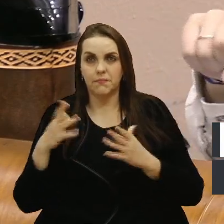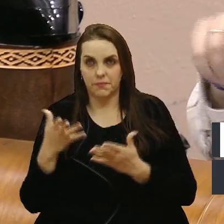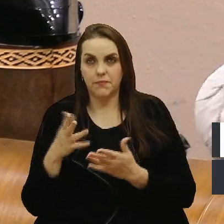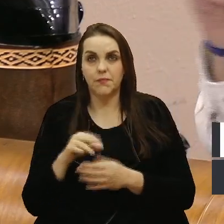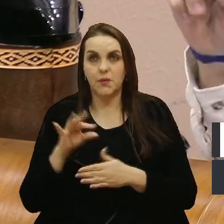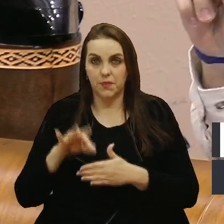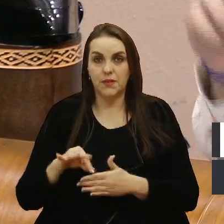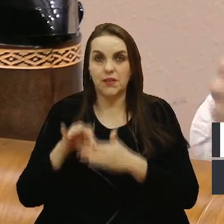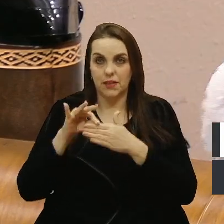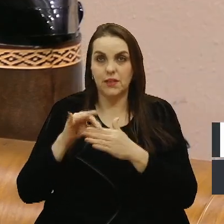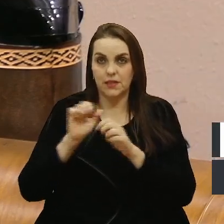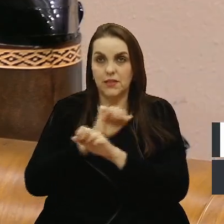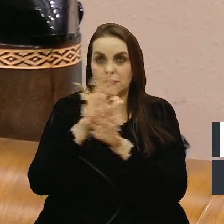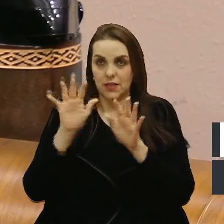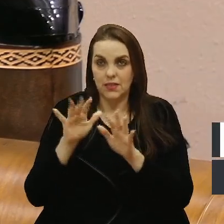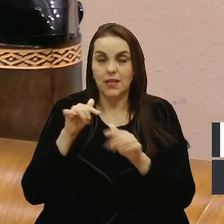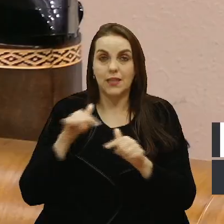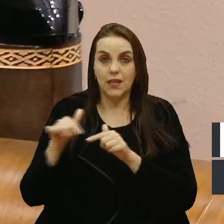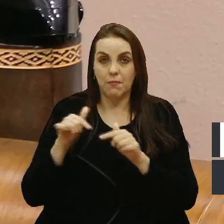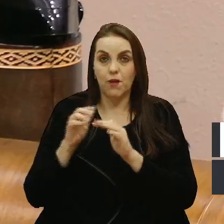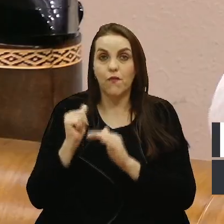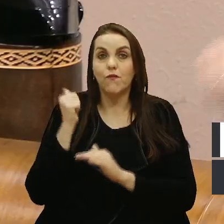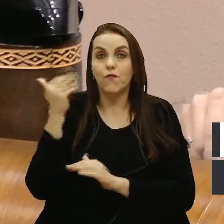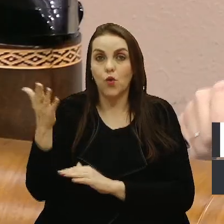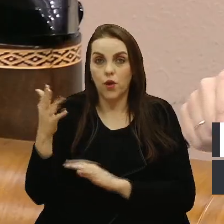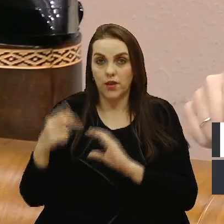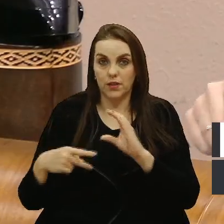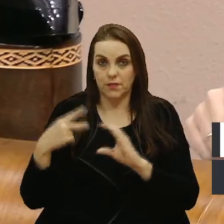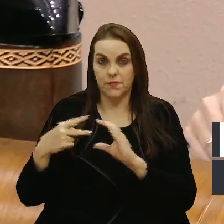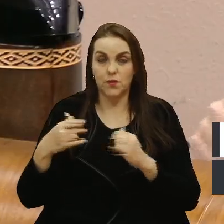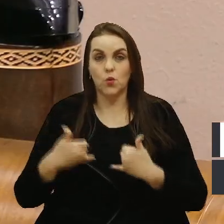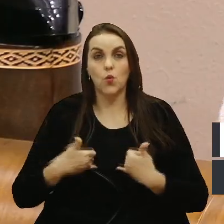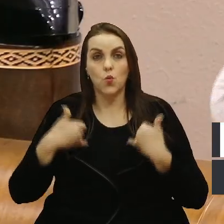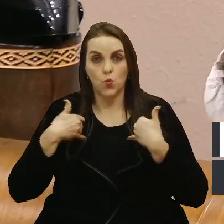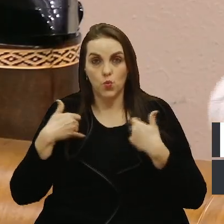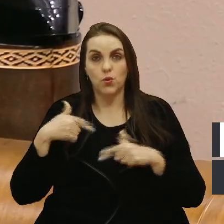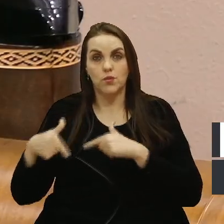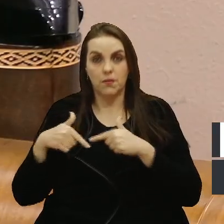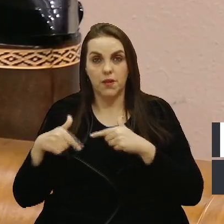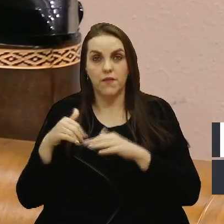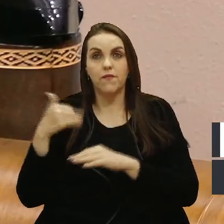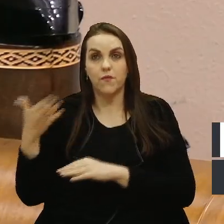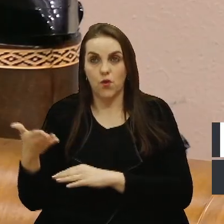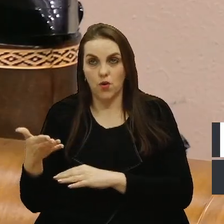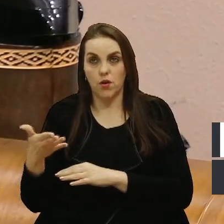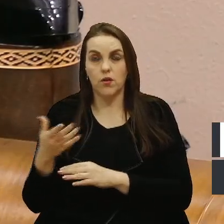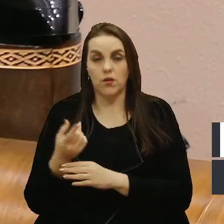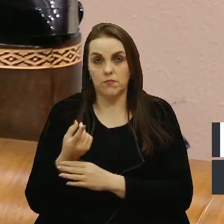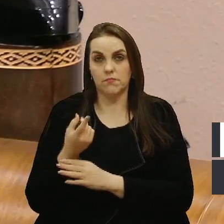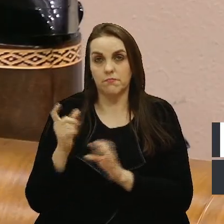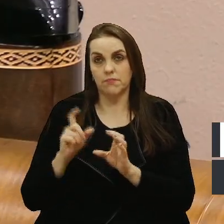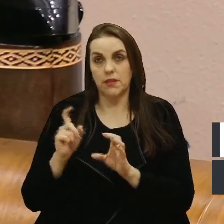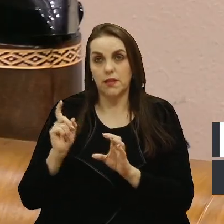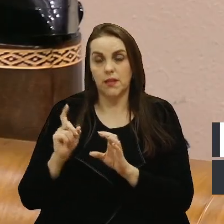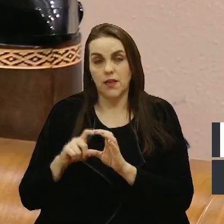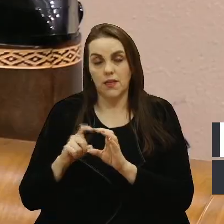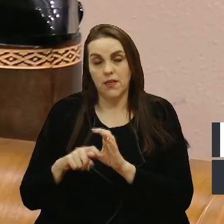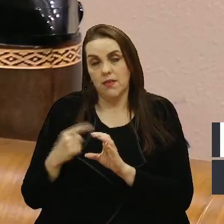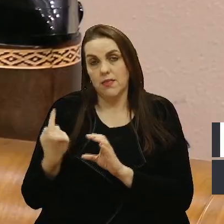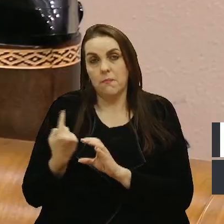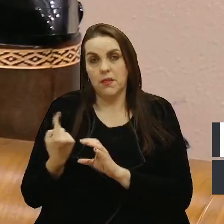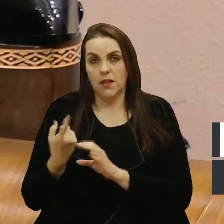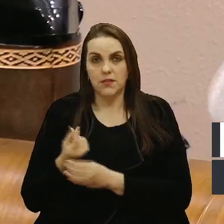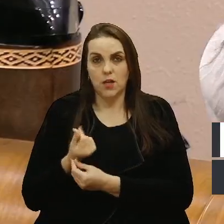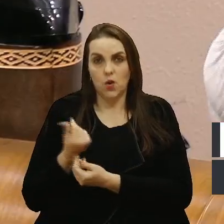para esclarecer. Trabalho fora da Câmara, tenho orgulho de trabalhar fora, porque eu acho que uma relação de dependência econômica me complicaria muito.